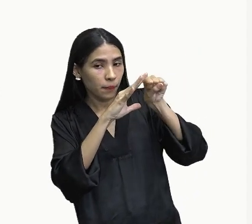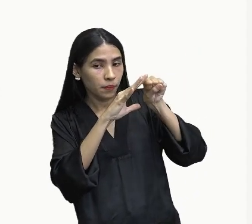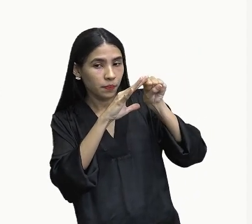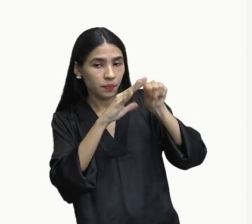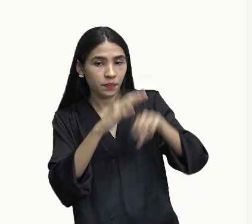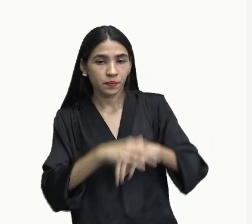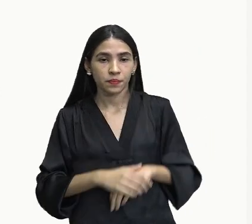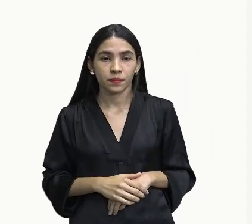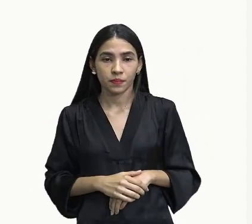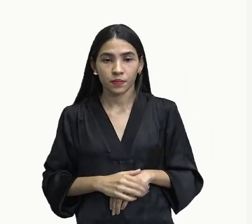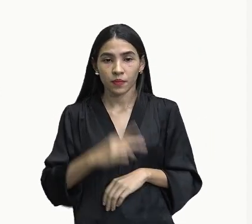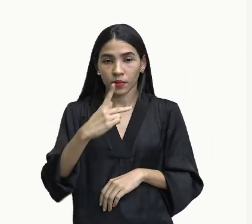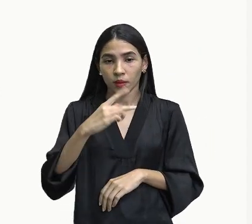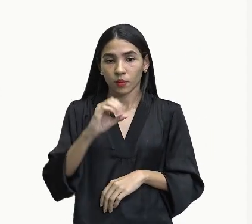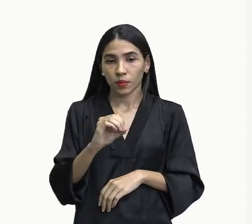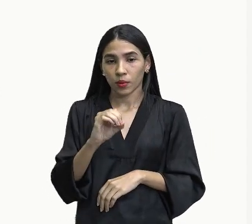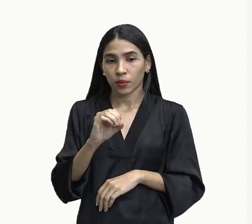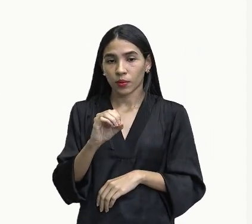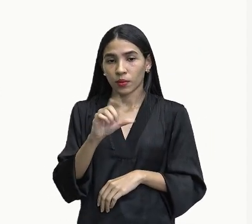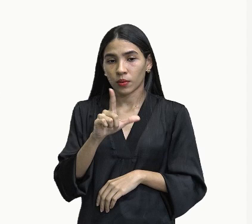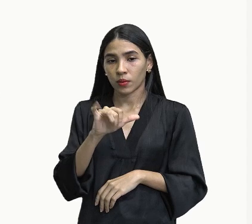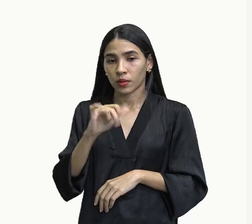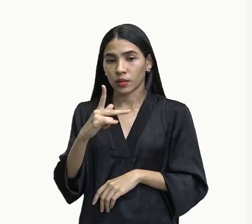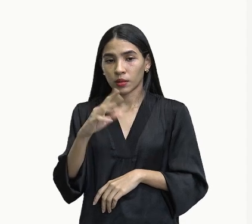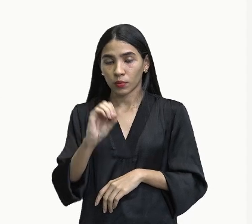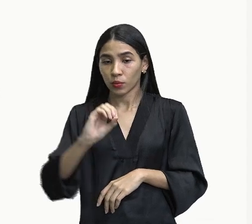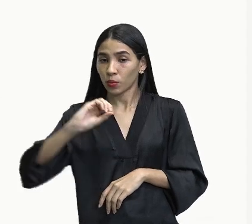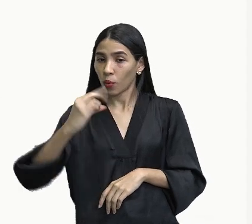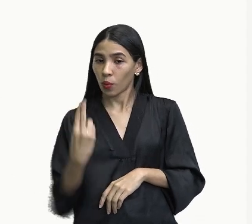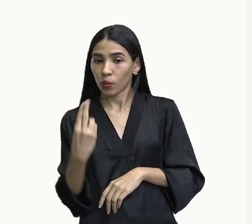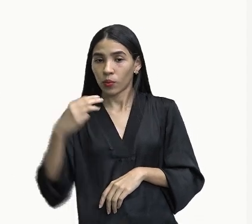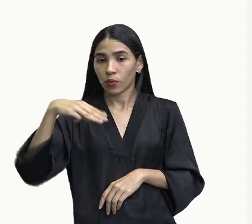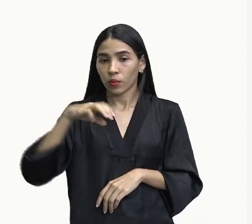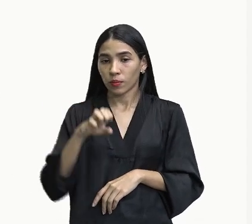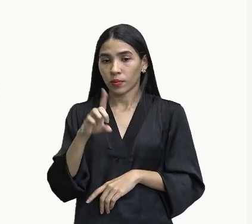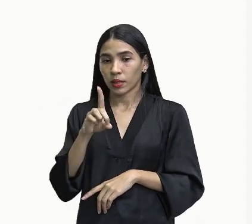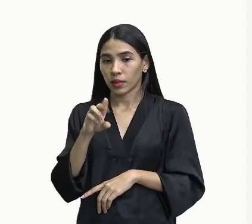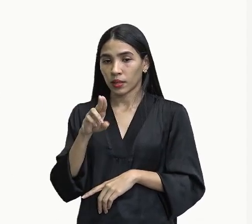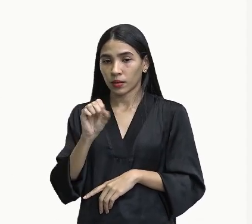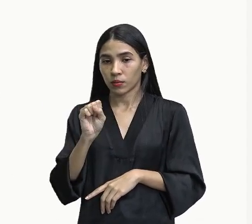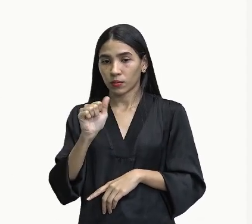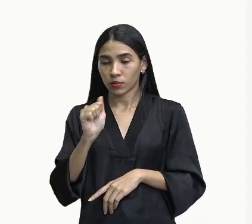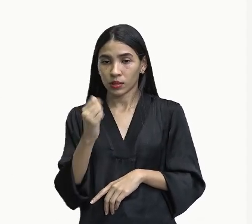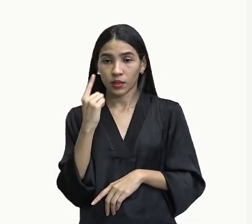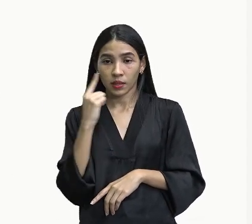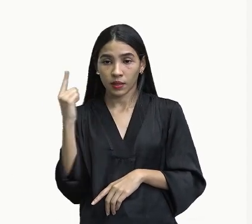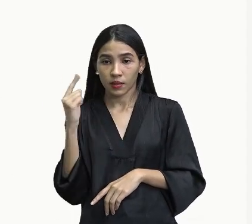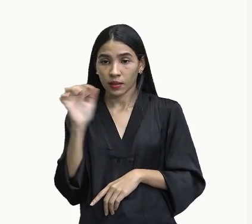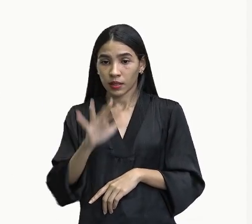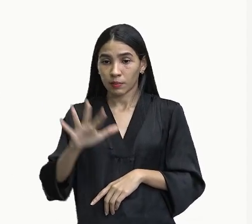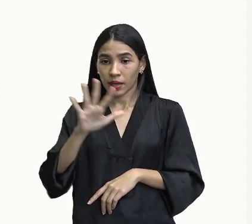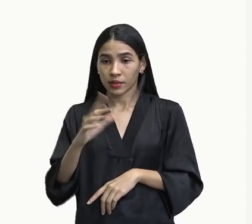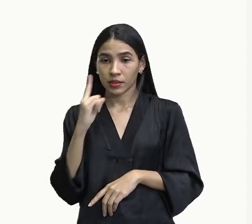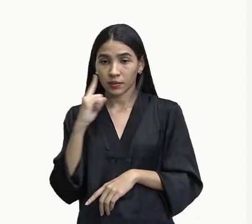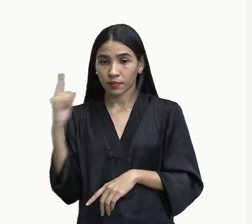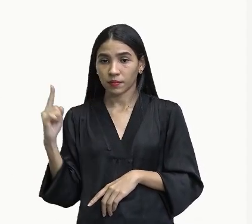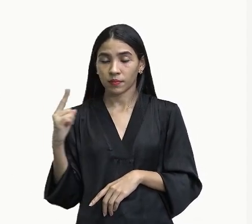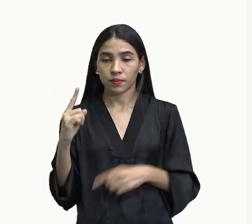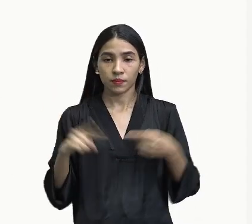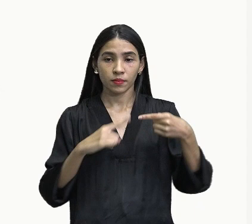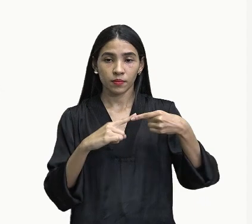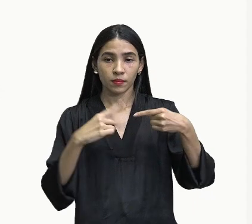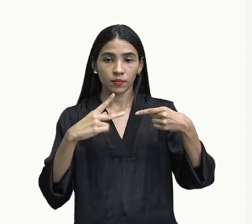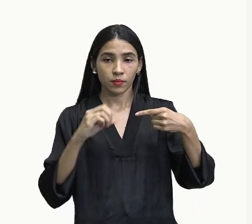Tanto o pólipo quanto a medusa, que está sendo representado aqui no esquema de vocês, o pólipo e a